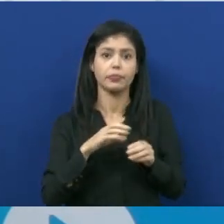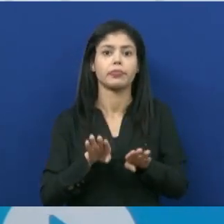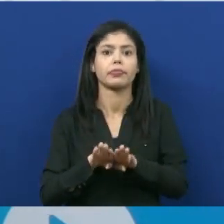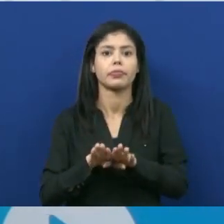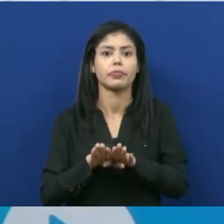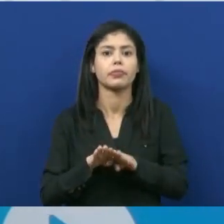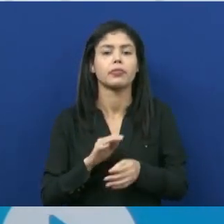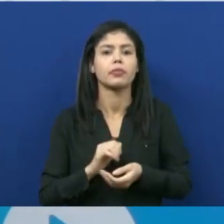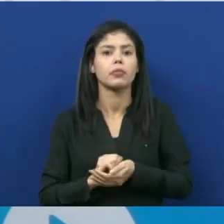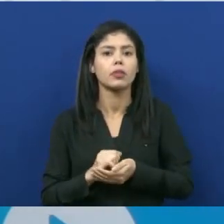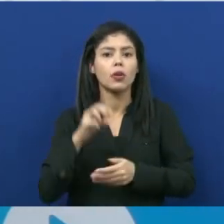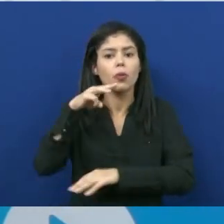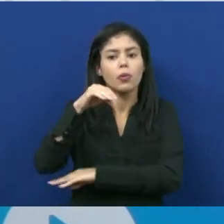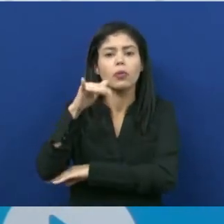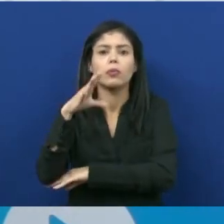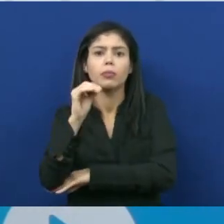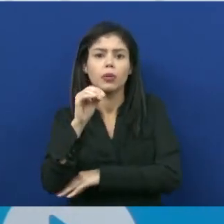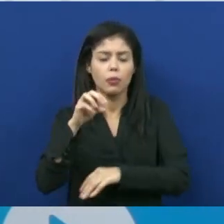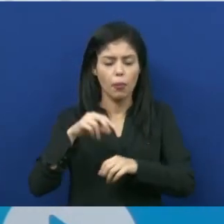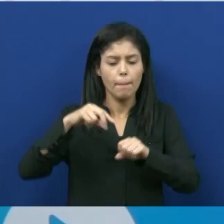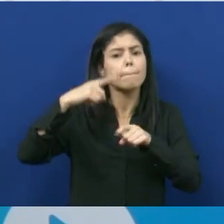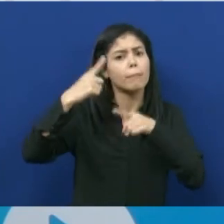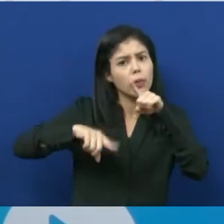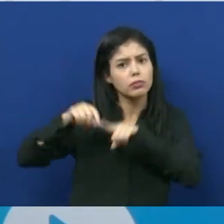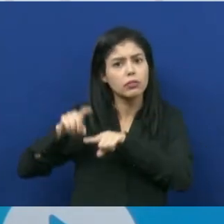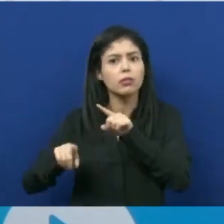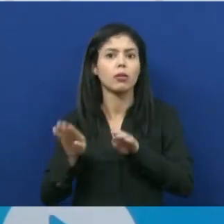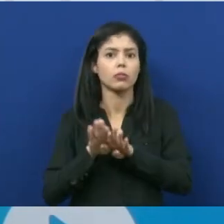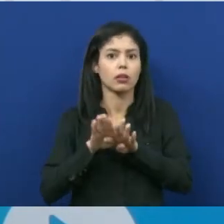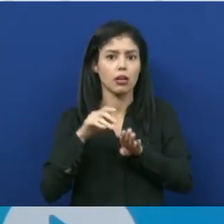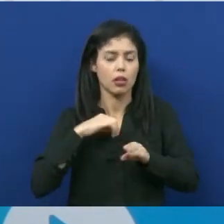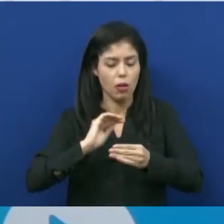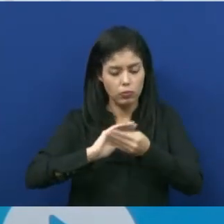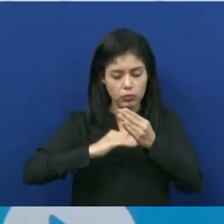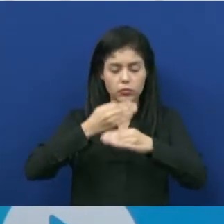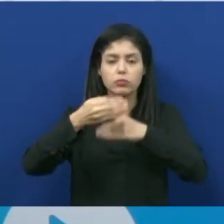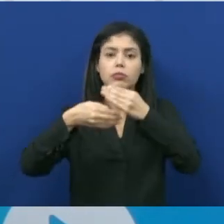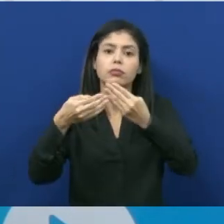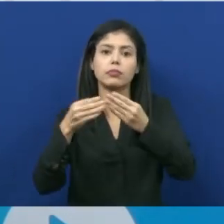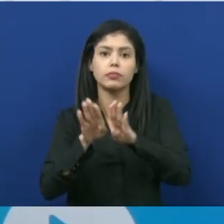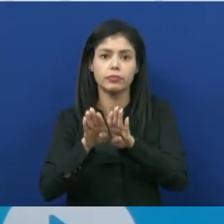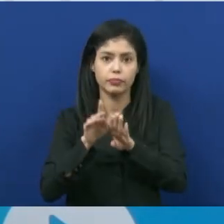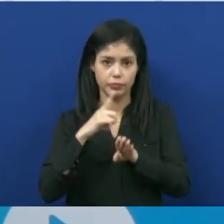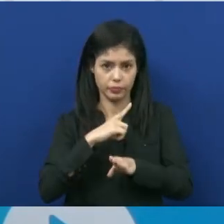haja um meio material para que o processo possa se desenvolver.